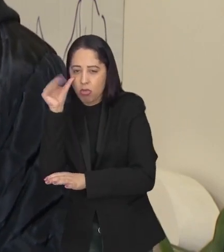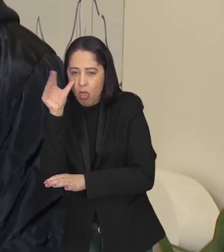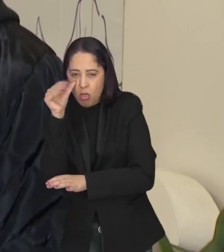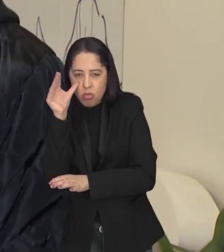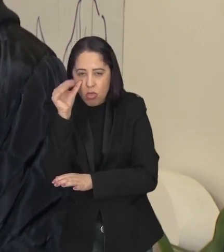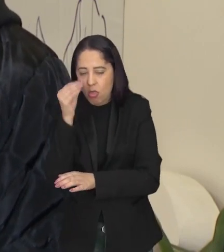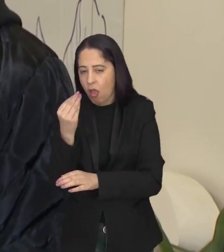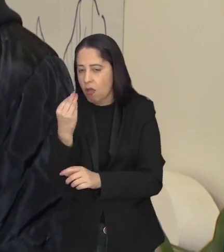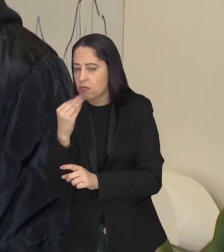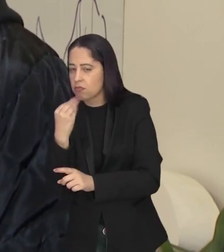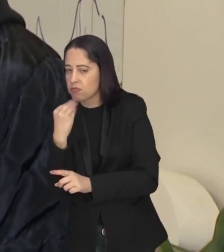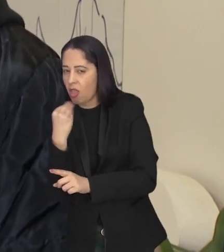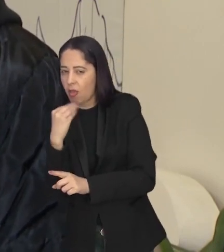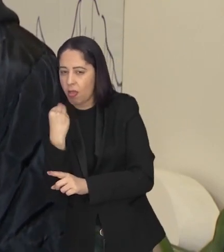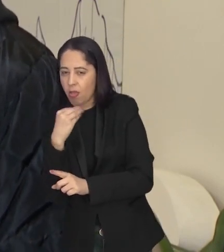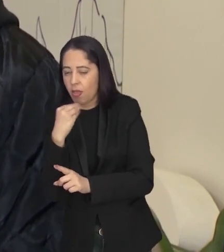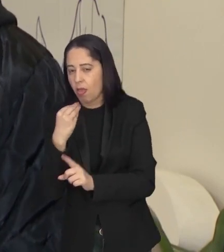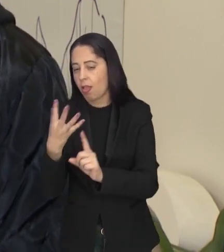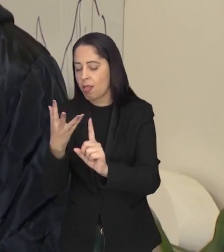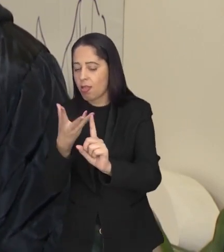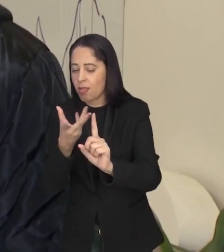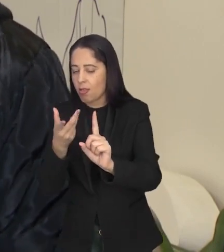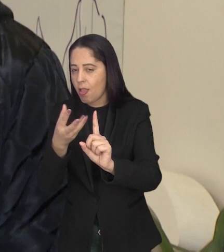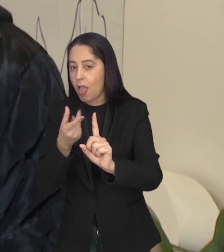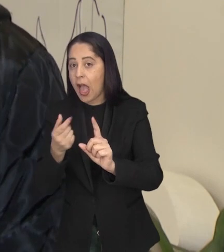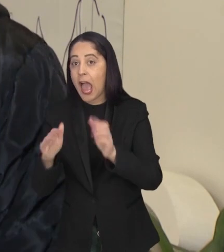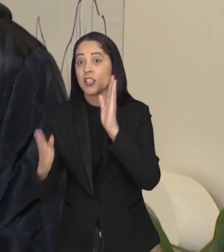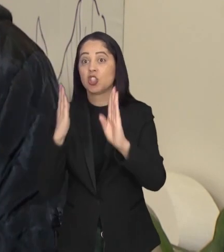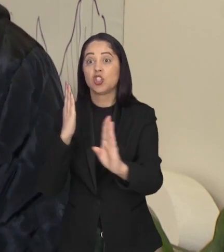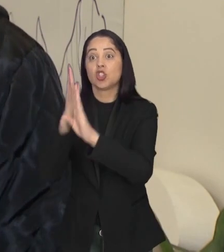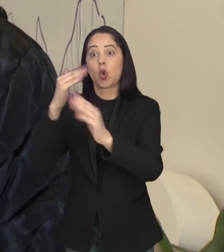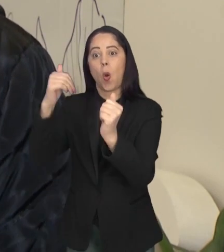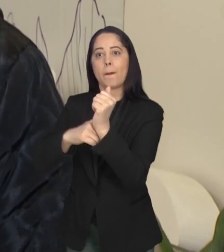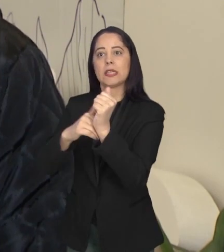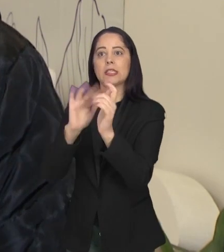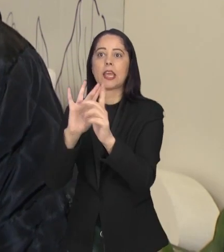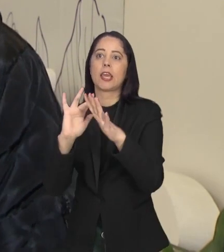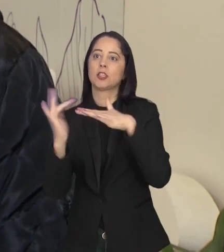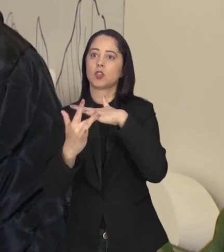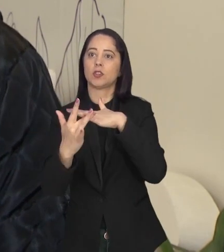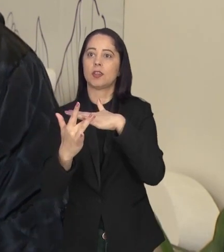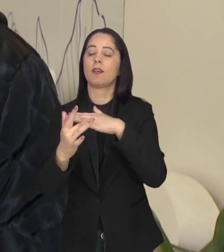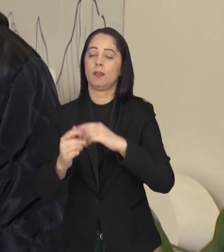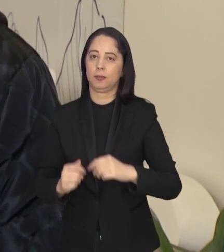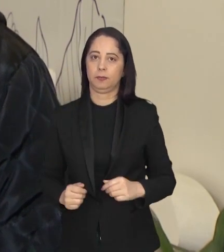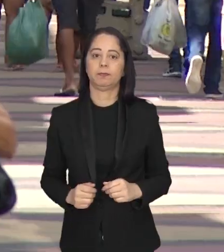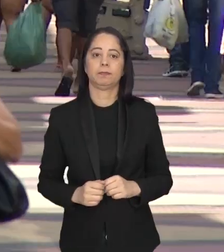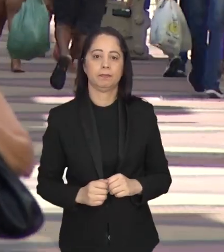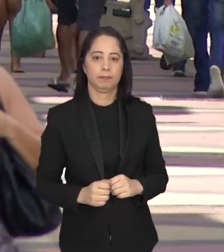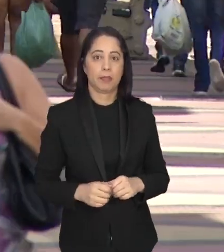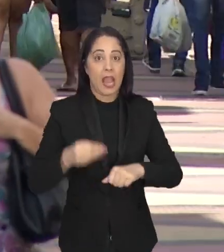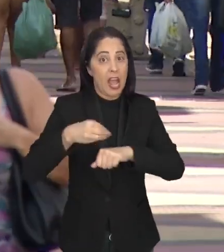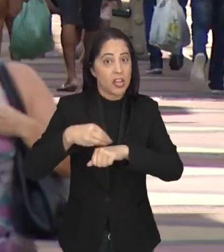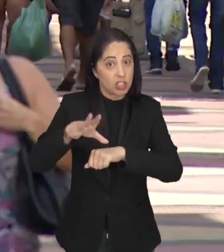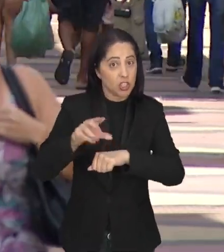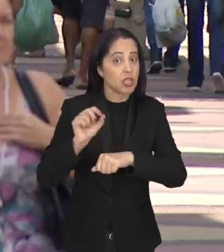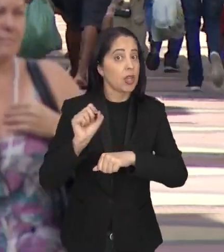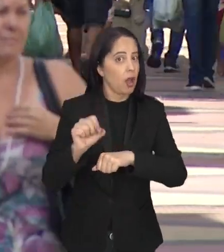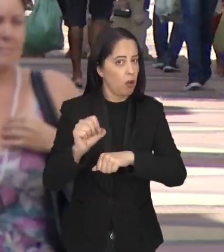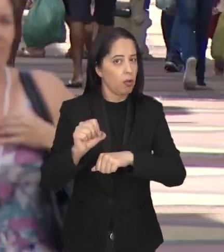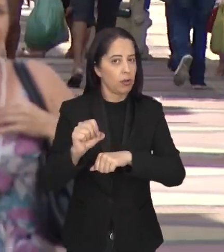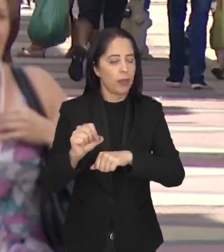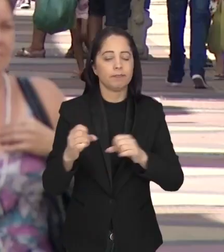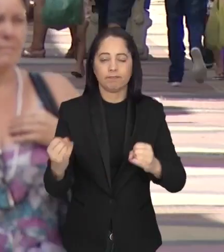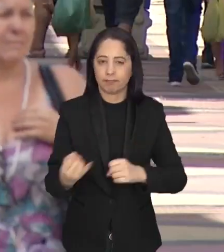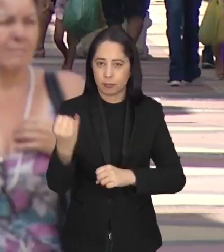compromete esse site e vaza as senhas, a chance dele ter a senha de uma das suas redes sociais é muito grande. Uma dica para não